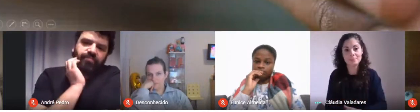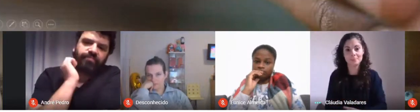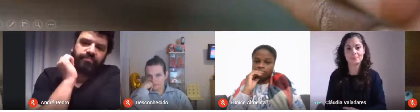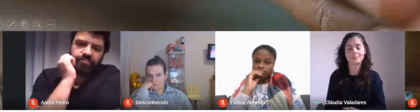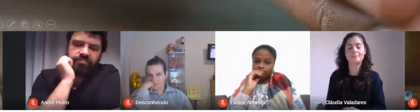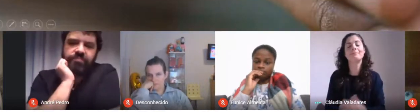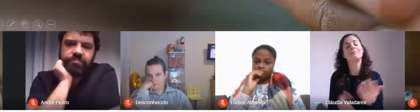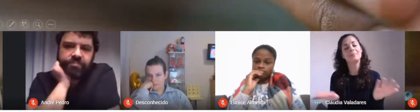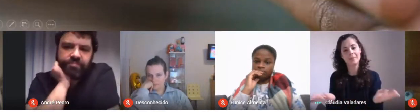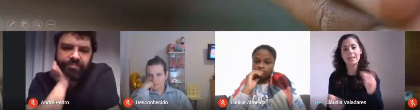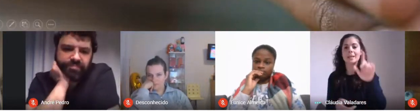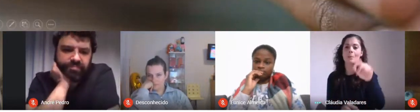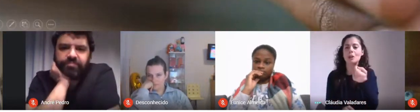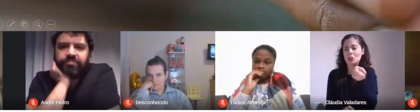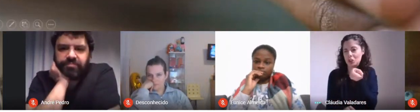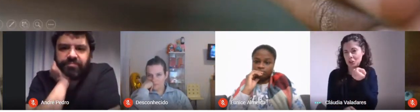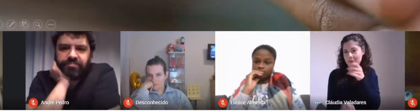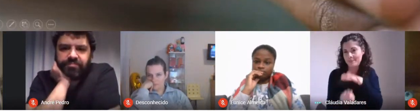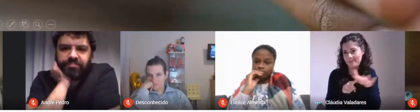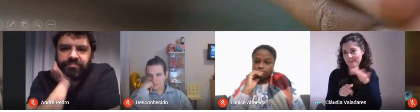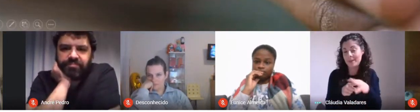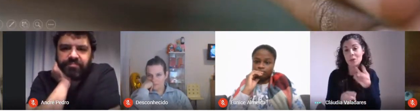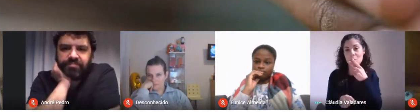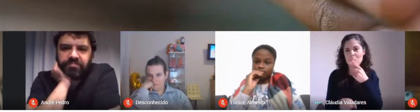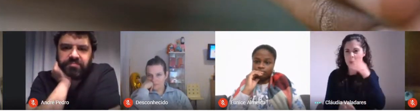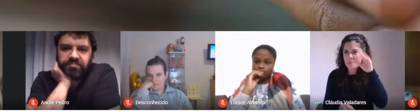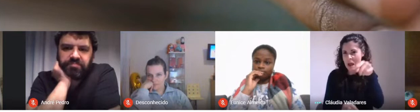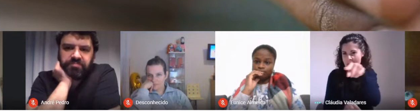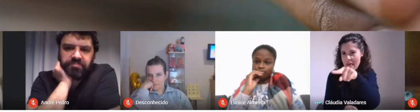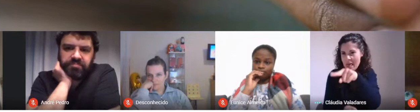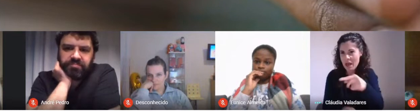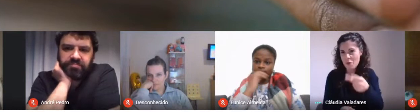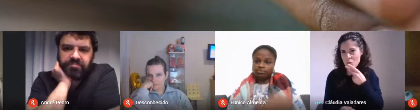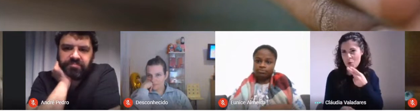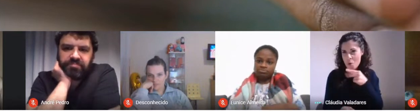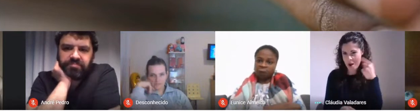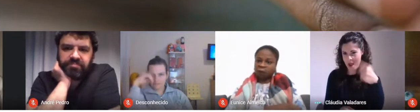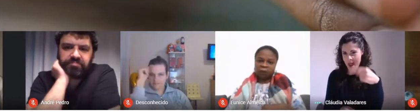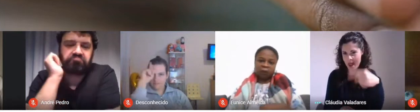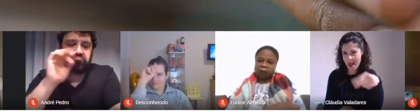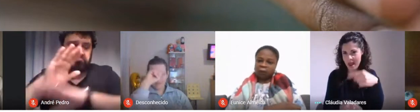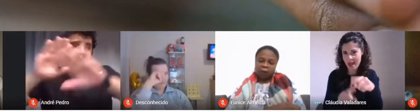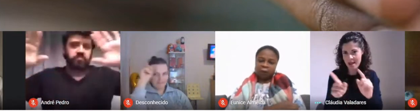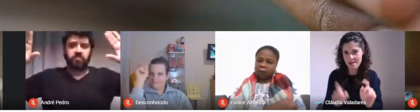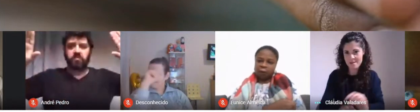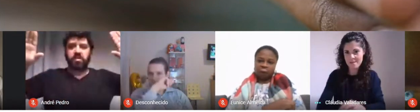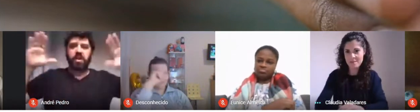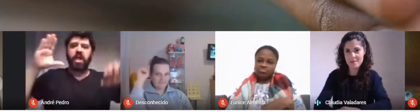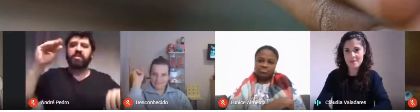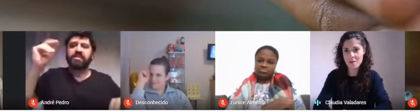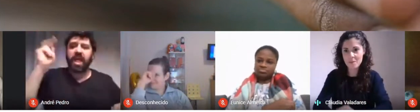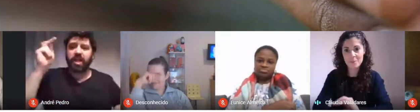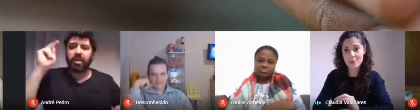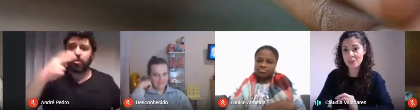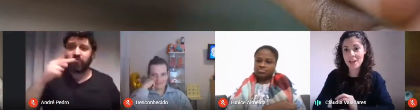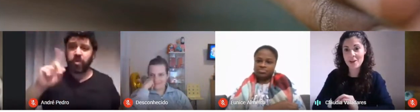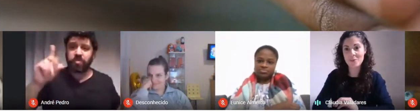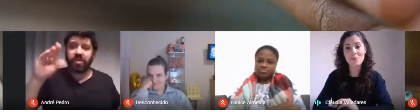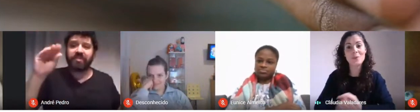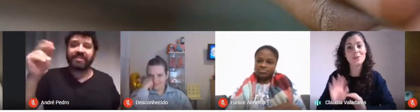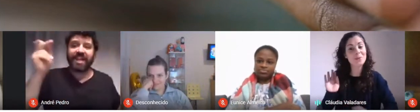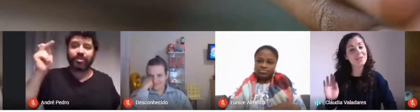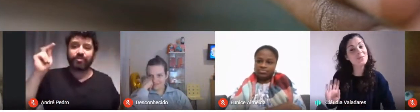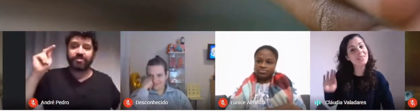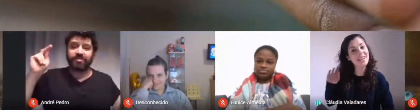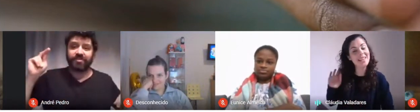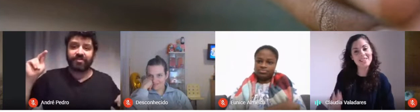Agora vou falar um bocadinho do tabaco. Não sei se há aqui alguém que seja fumador. Não, para já não. Pelo